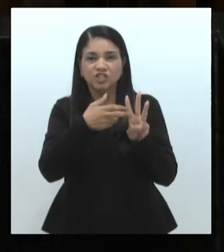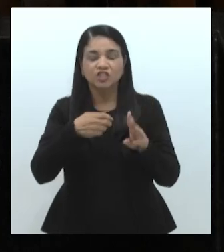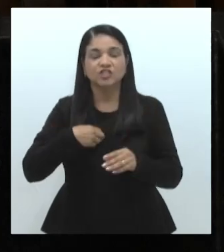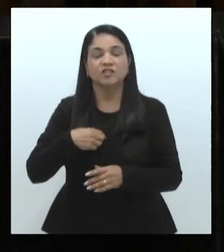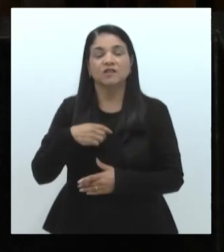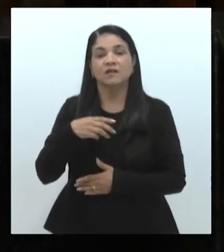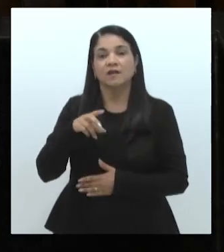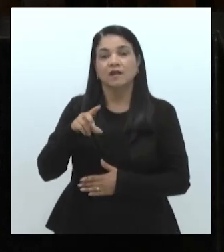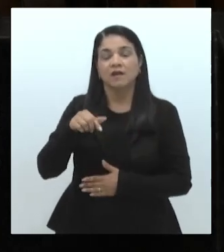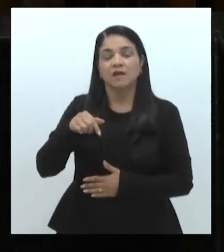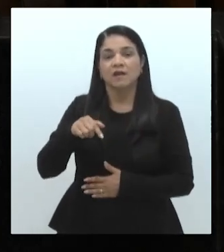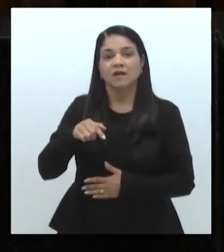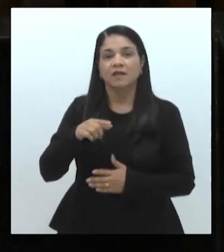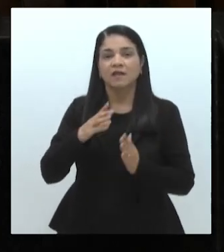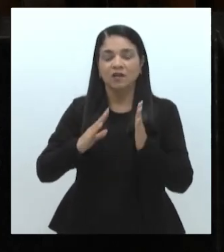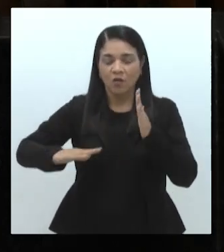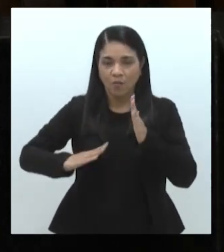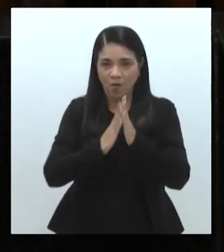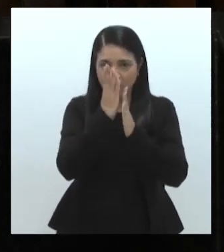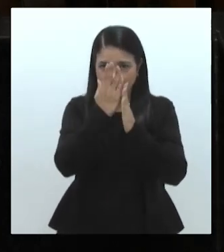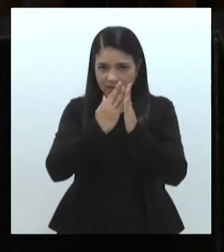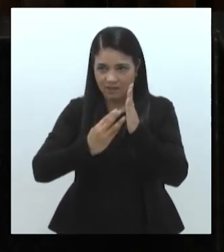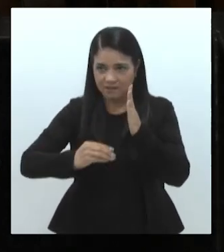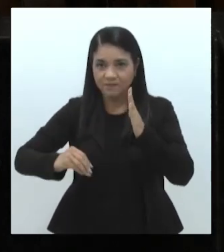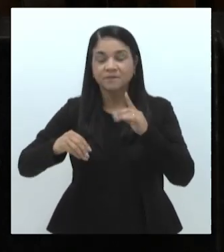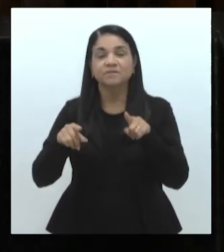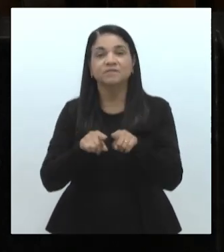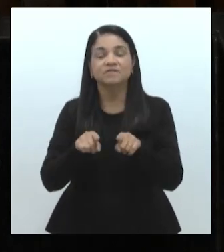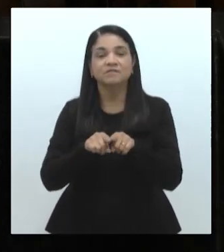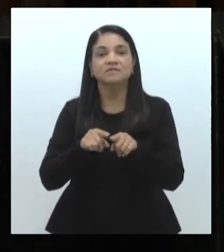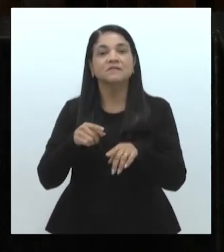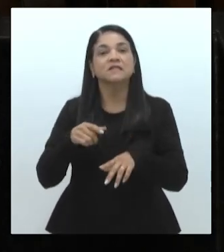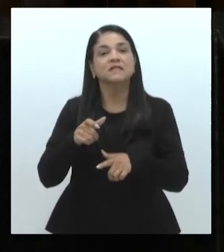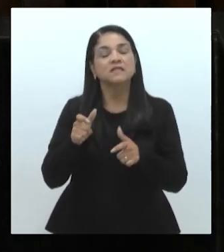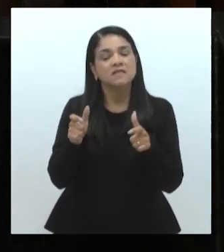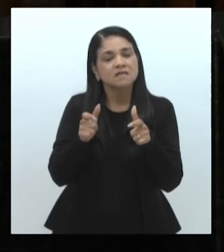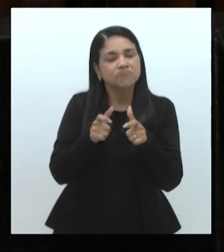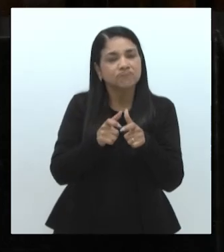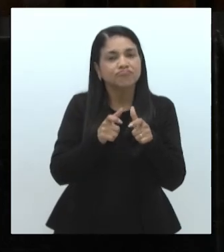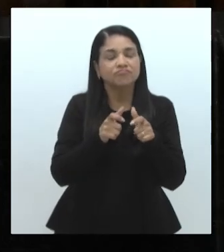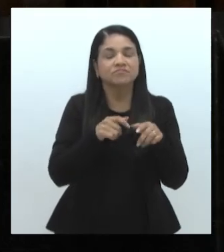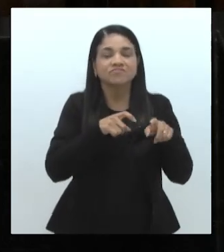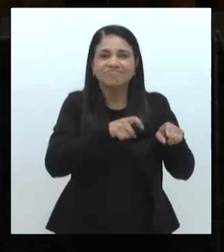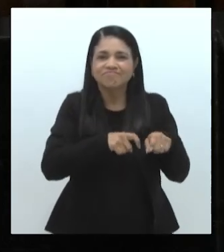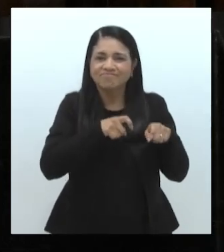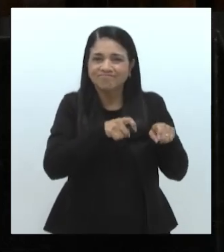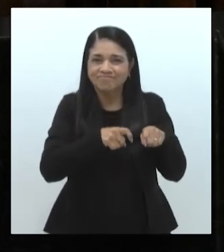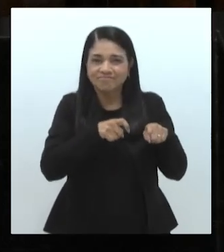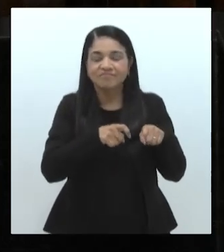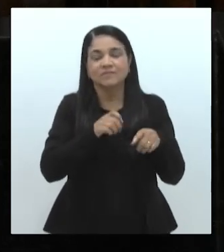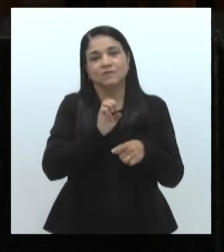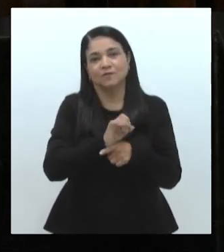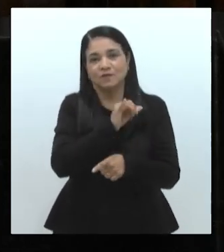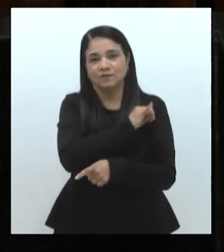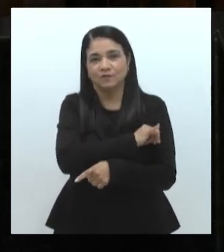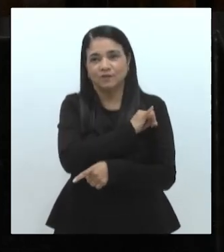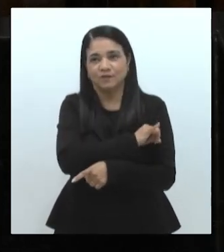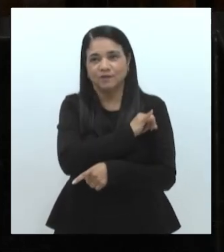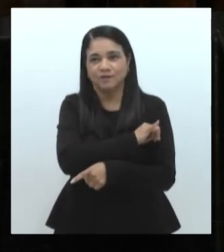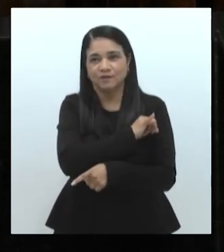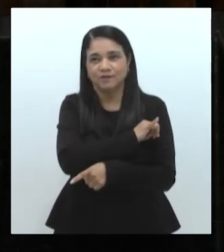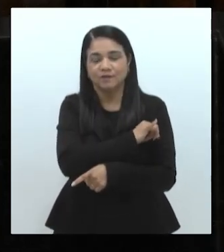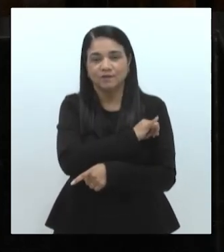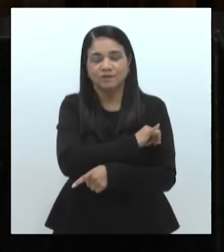áreas pesqueiras, as áreas dos pequenos agricultores como um todo aqui do nosso estado. Então,